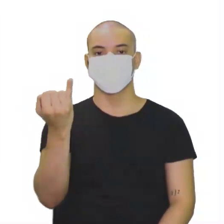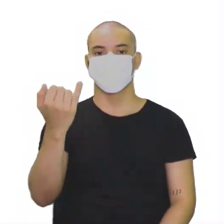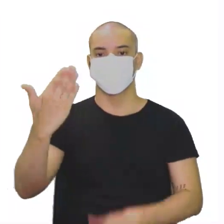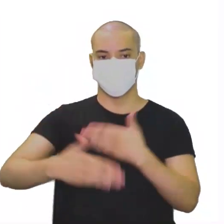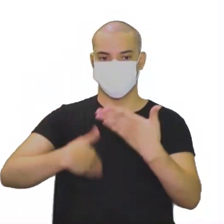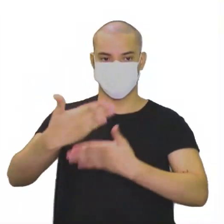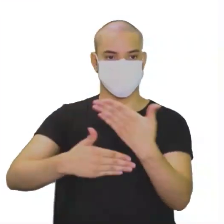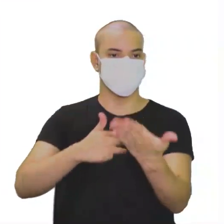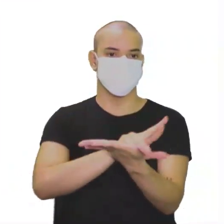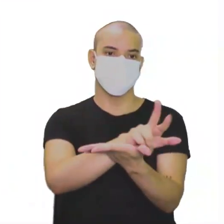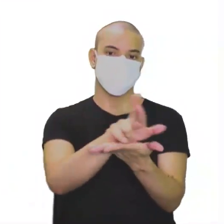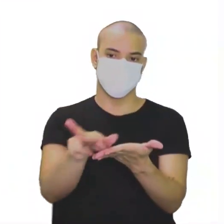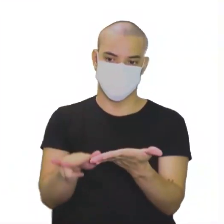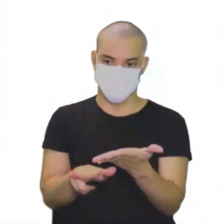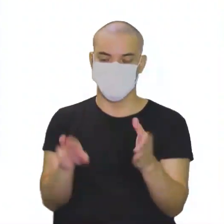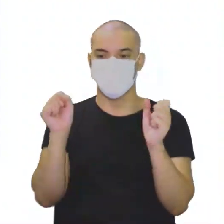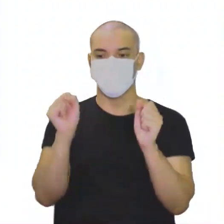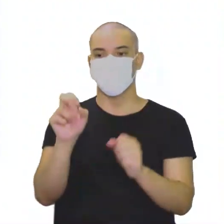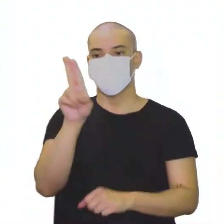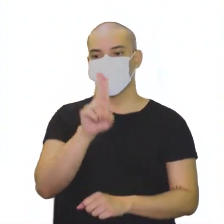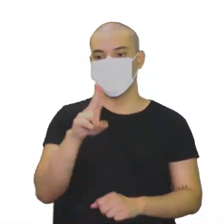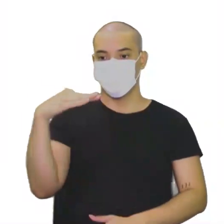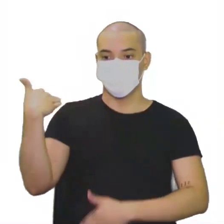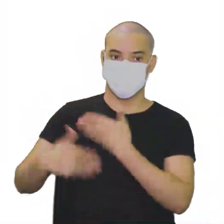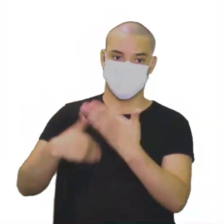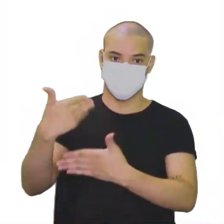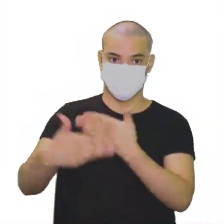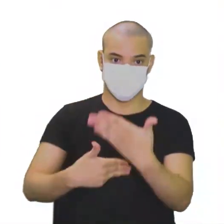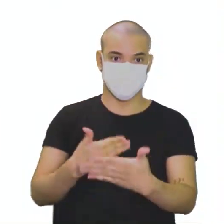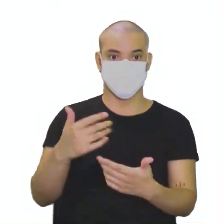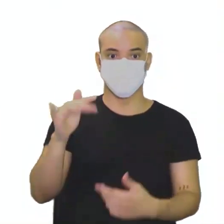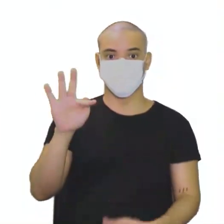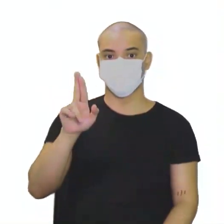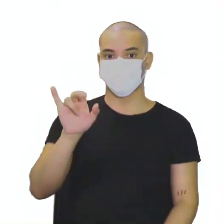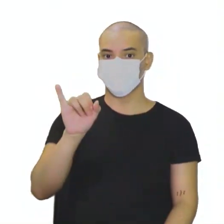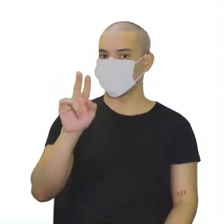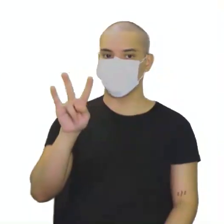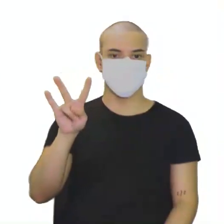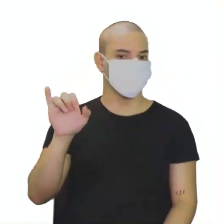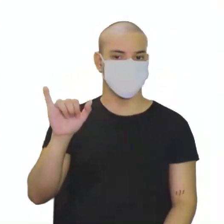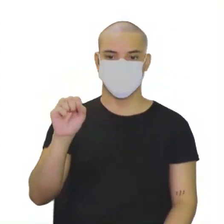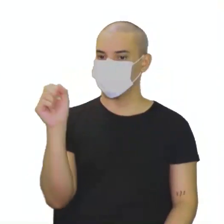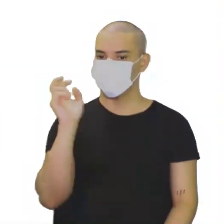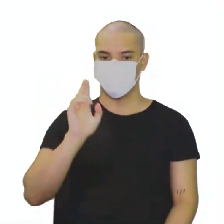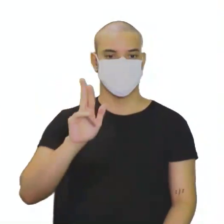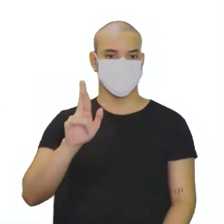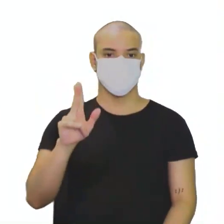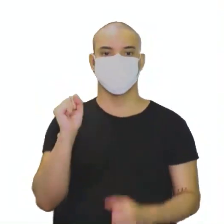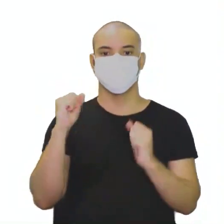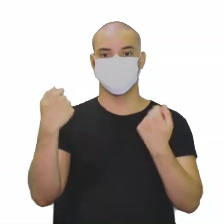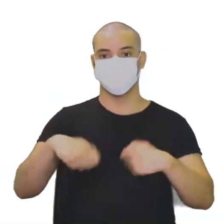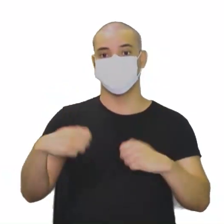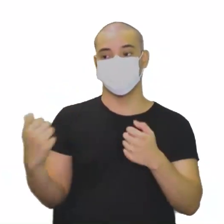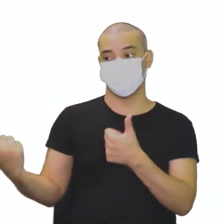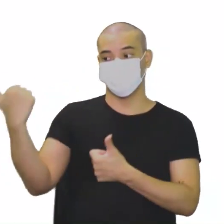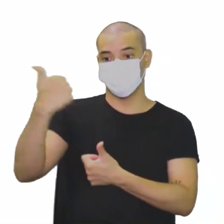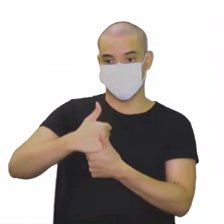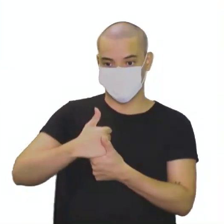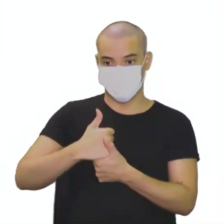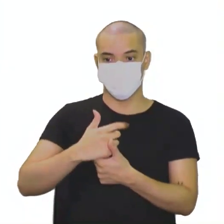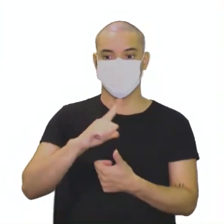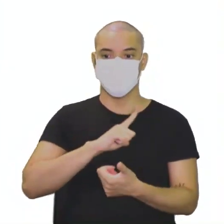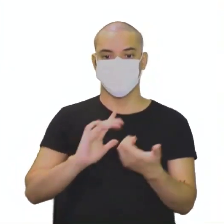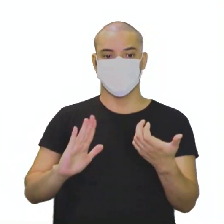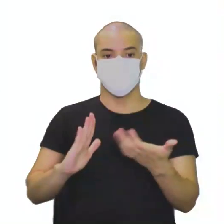você pode trabalhar com ele depois de novo. O fusível, ele já fica danificado, né? E aqui nós temos algumas